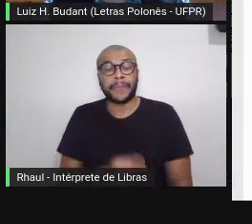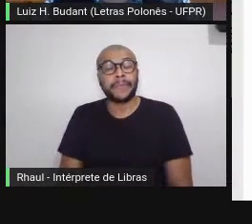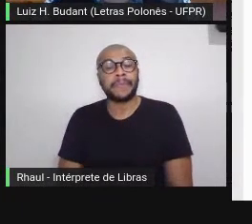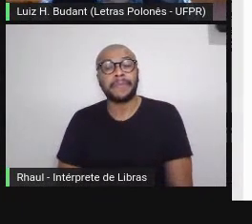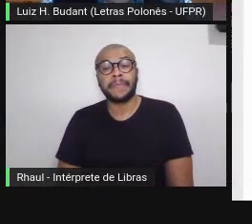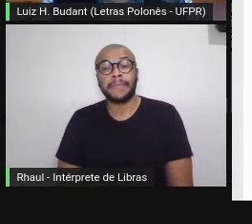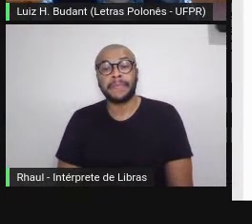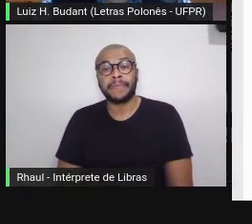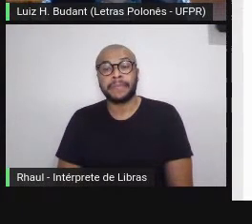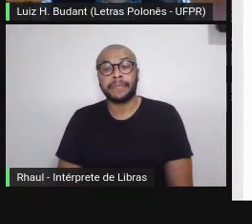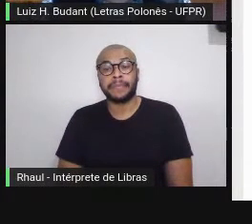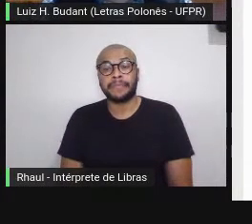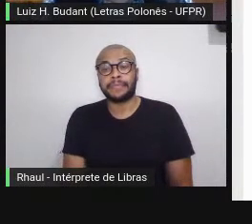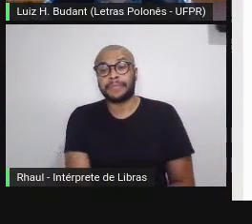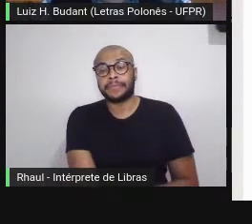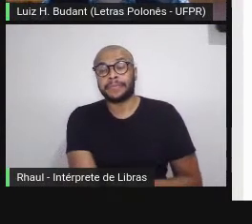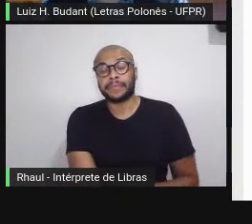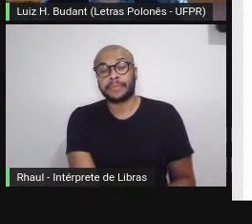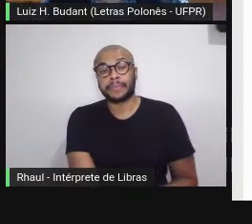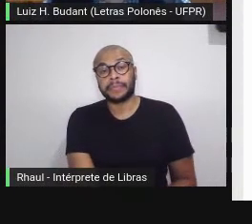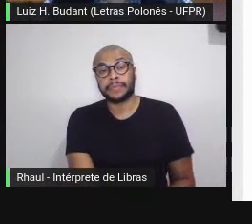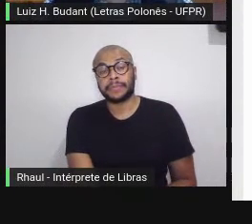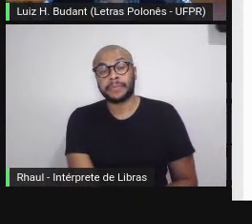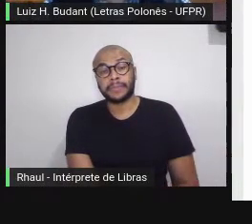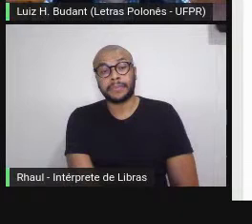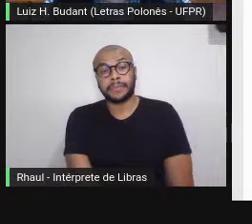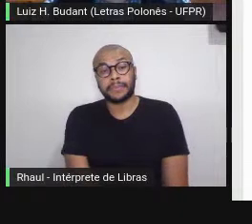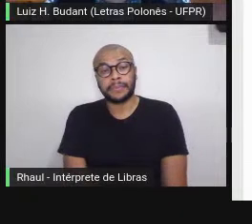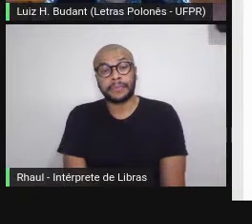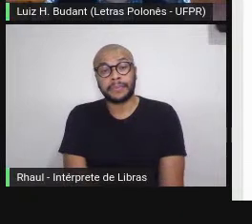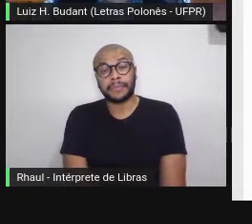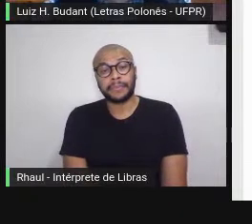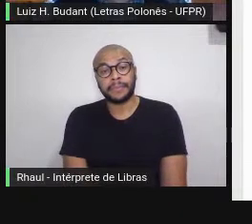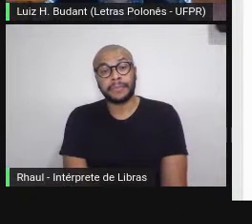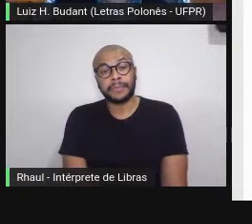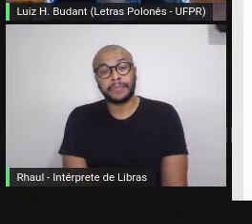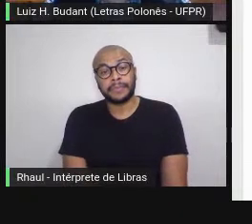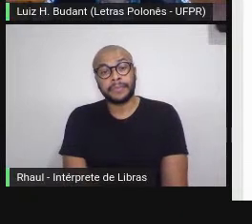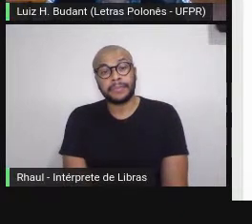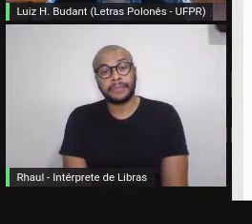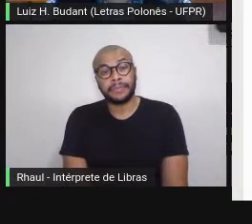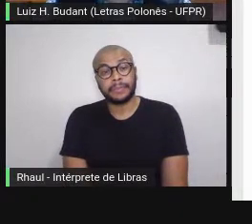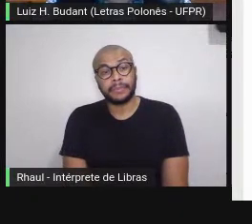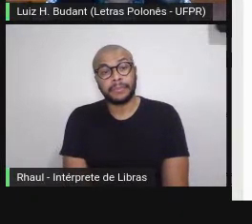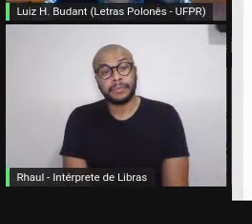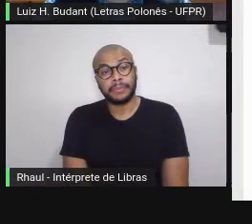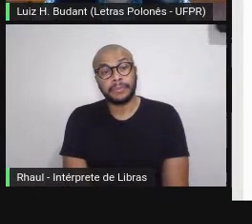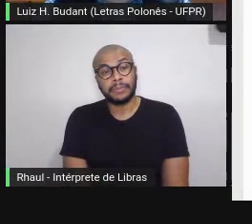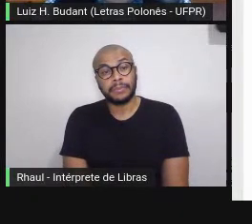Gucio i nie ma pana Gucia. Assim como to jest gość i nie ma gościa.